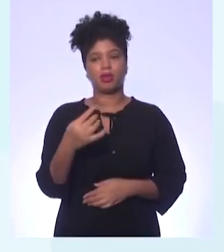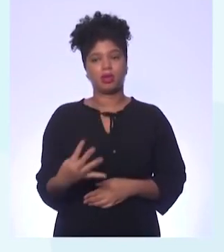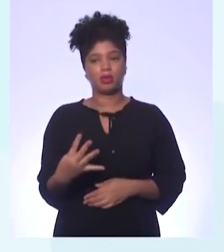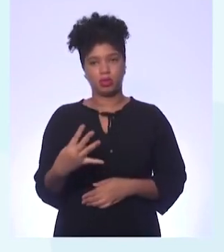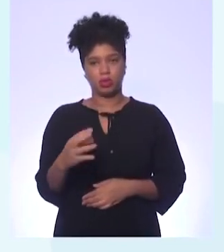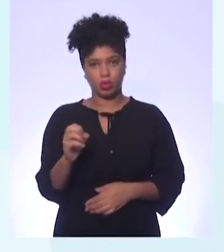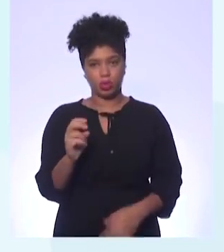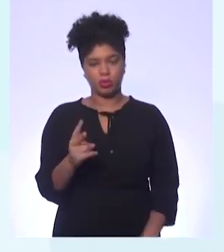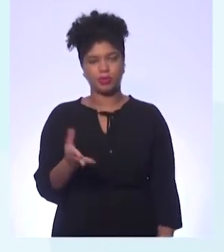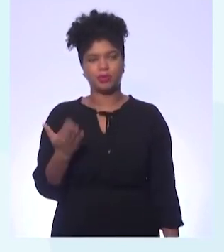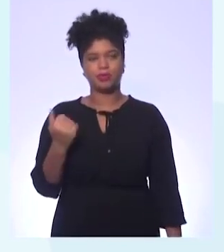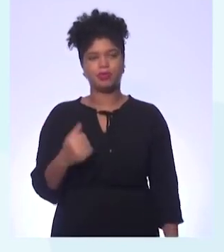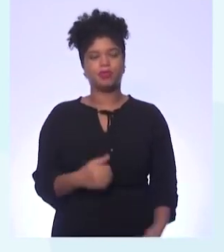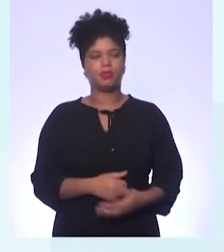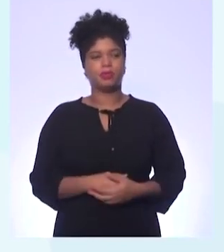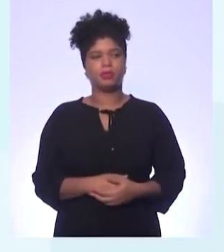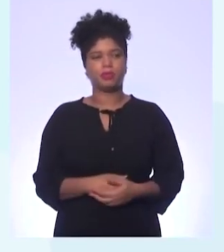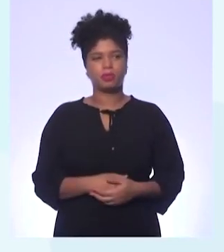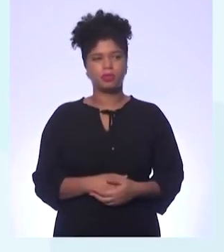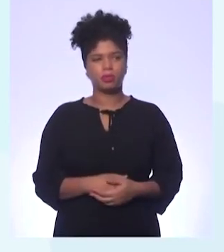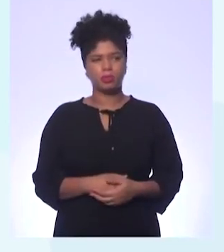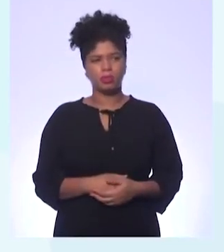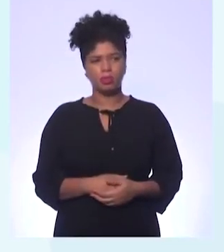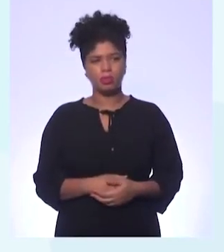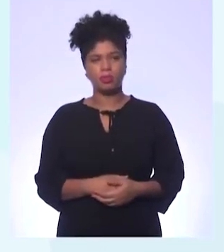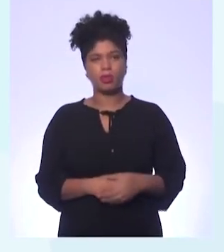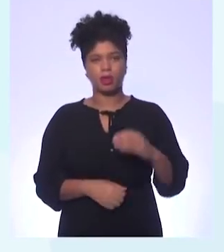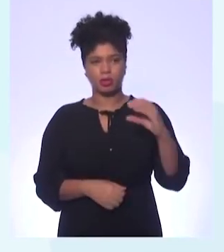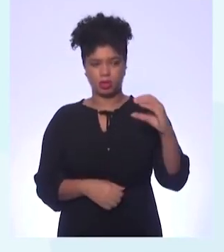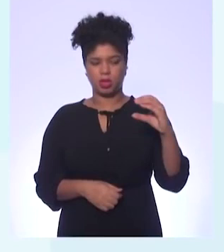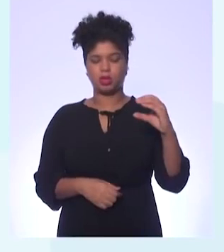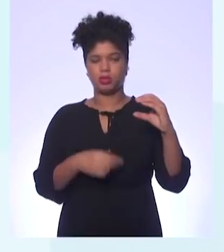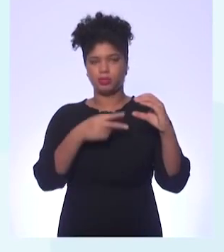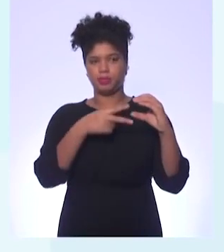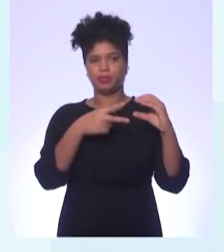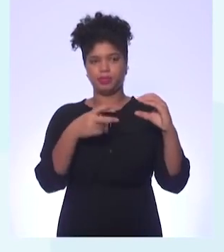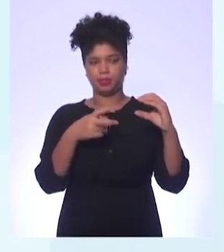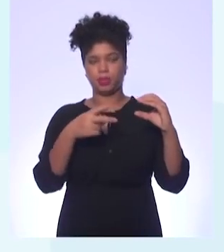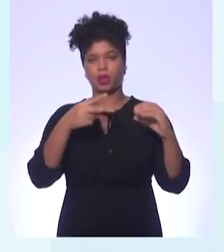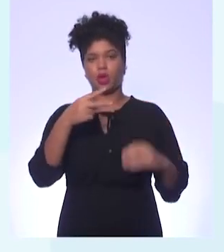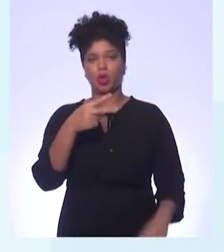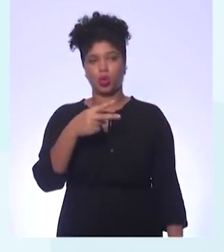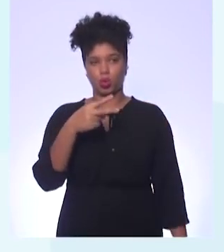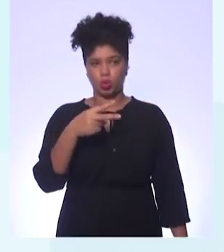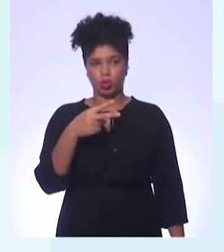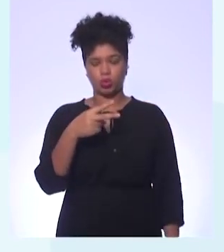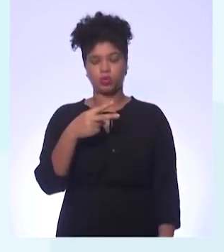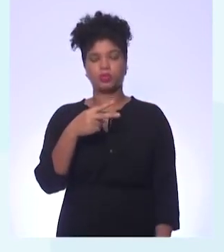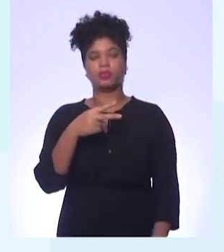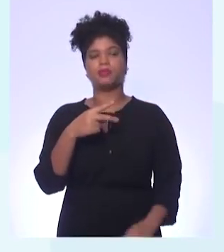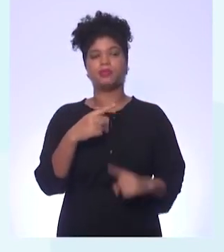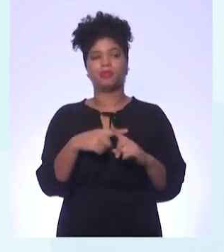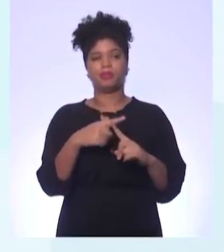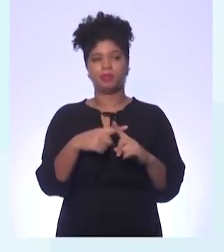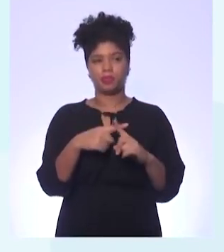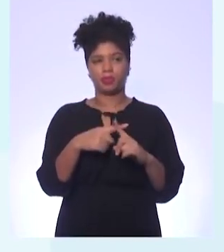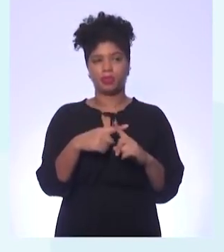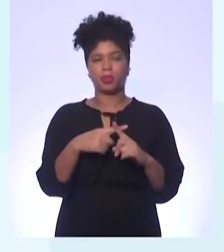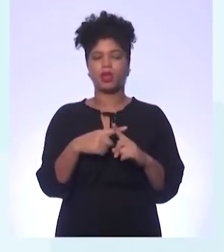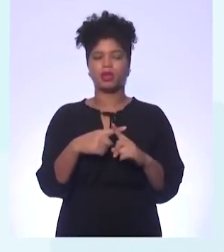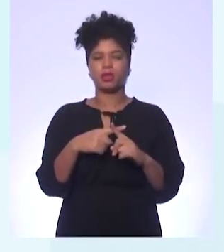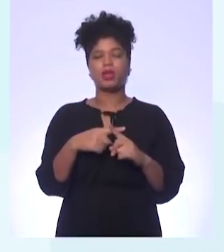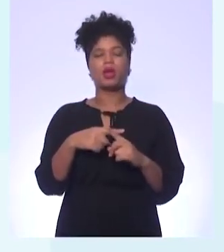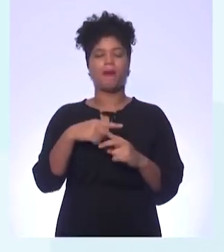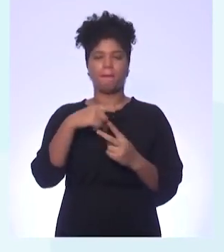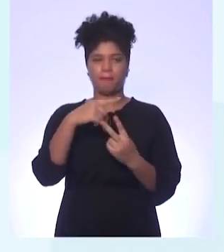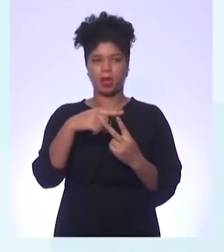3,14, tá bom? Então, no lugar do c fica o próprio c, porque eu quero descobrir o comprimento. Número 2, que multiplica o π. Aqui eu já vou pôr aproximado, porque eu